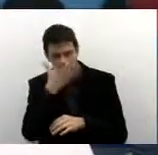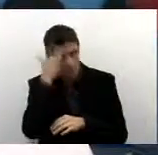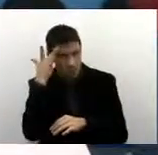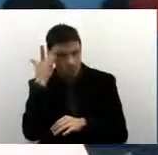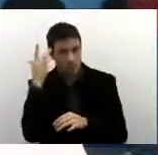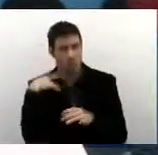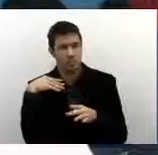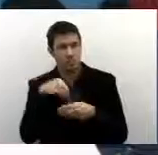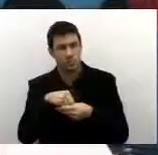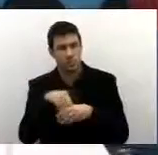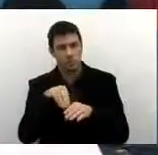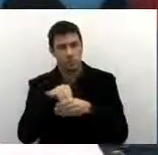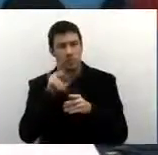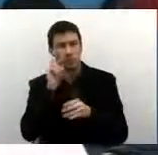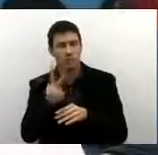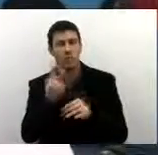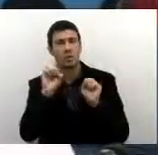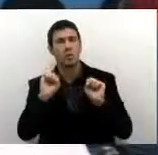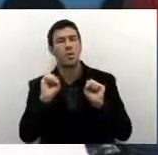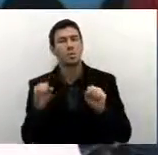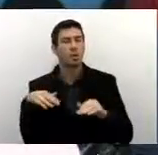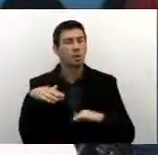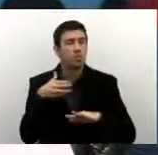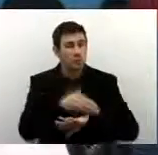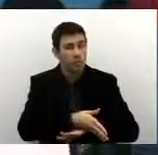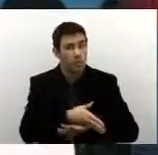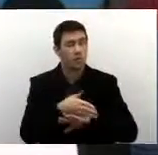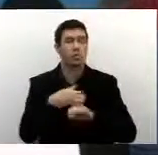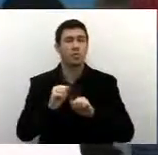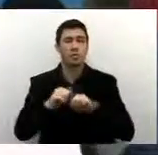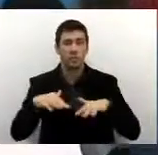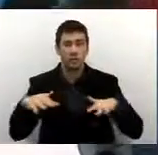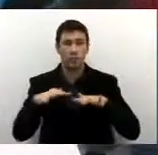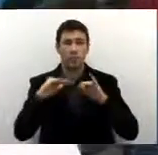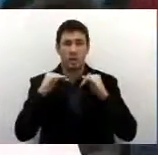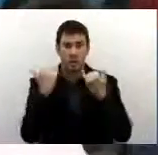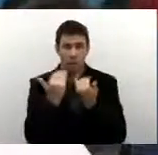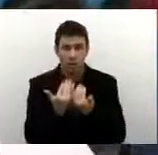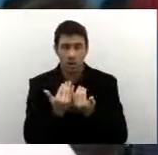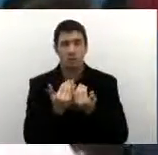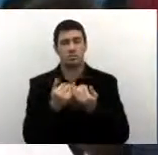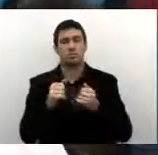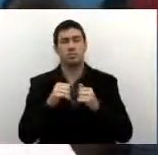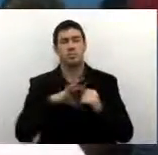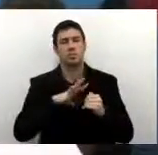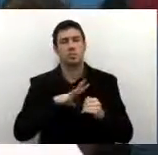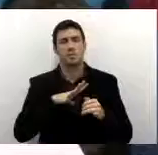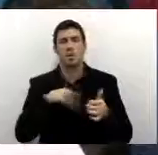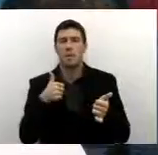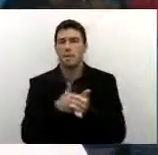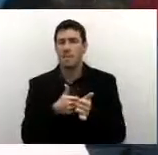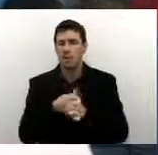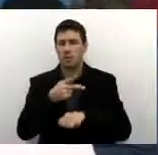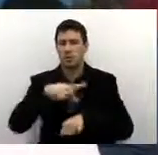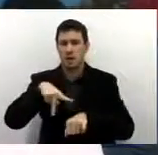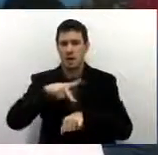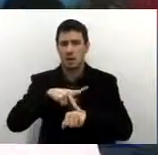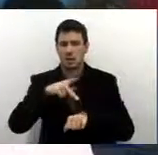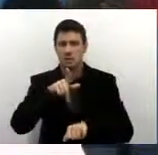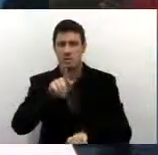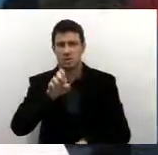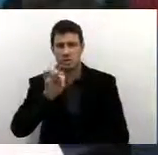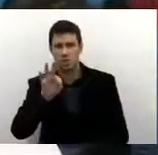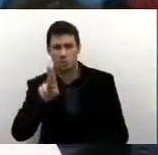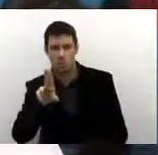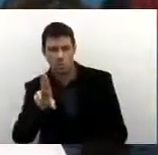estão aí em casa nos assistindo possam vir aqui à Câmara Municipal, que fica na Getúlio Vargas, para quem não sabe, ao lado da Praça Getúlio Vargas, para que possa fazer os